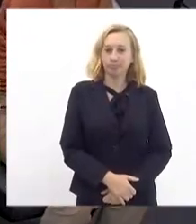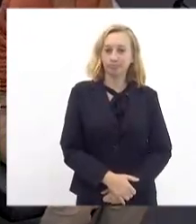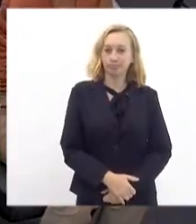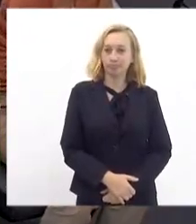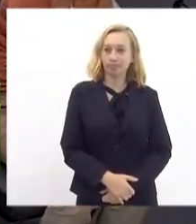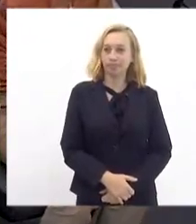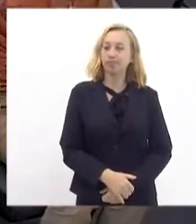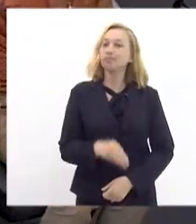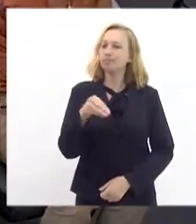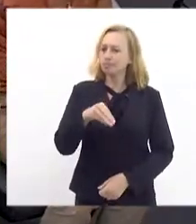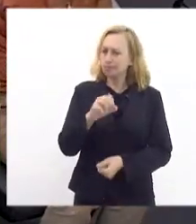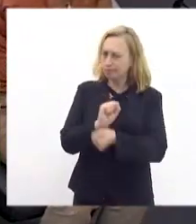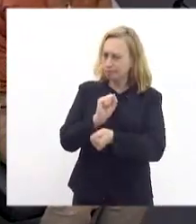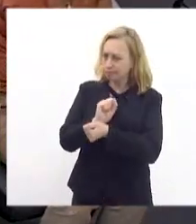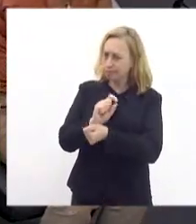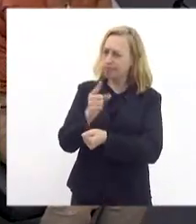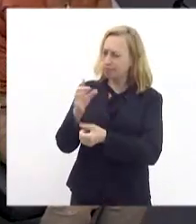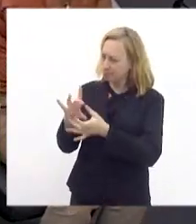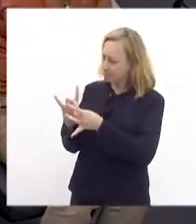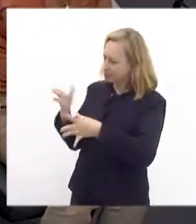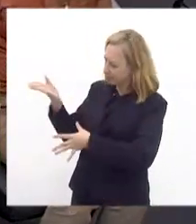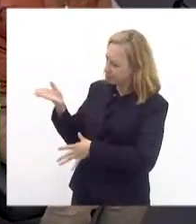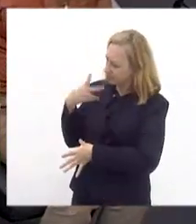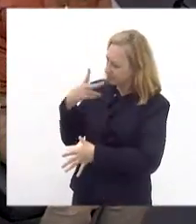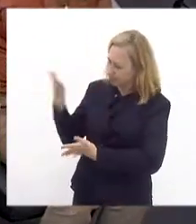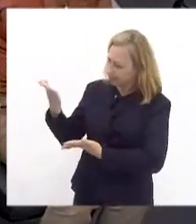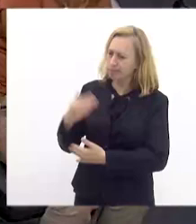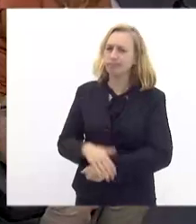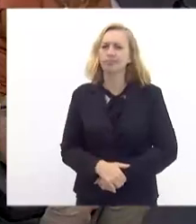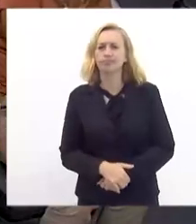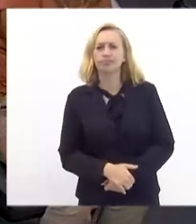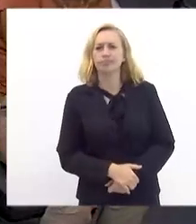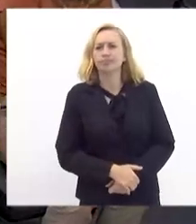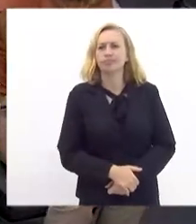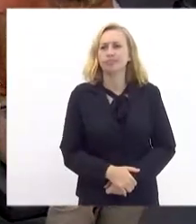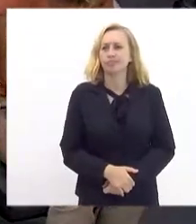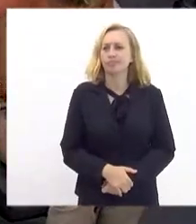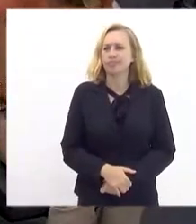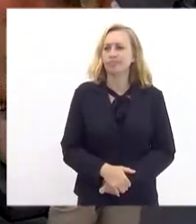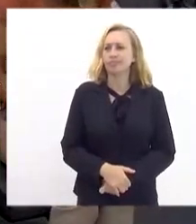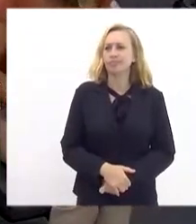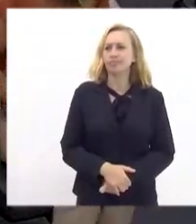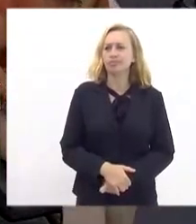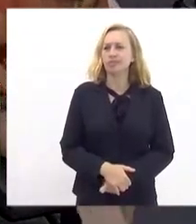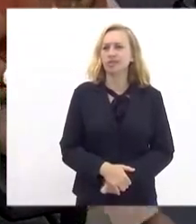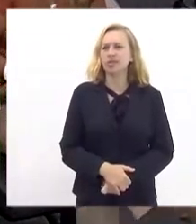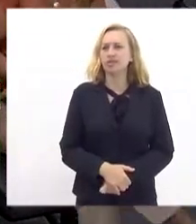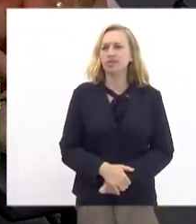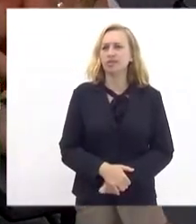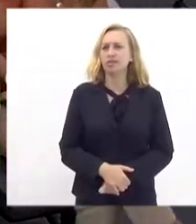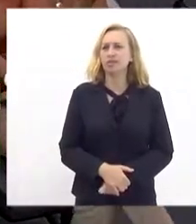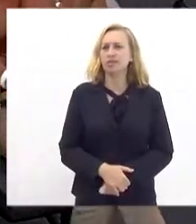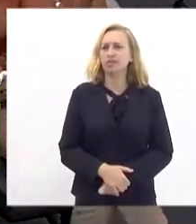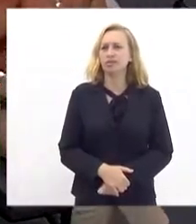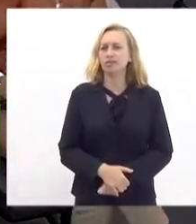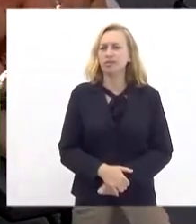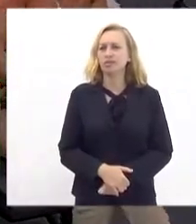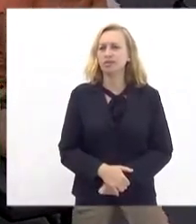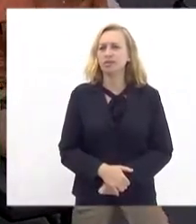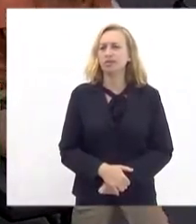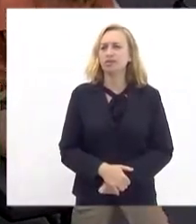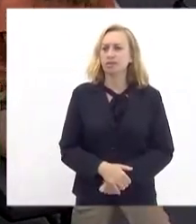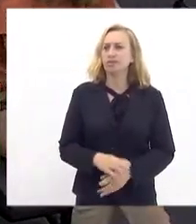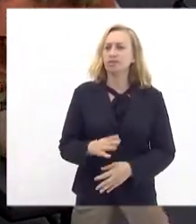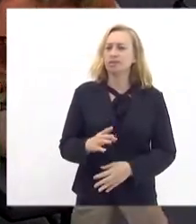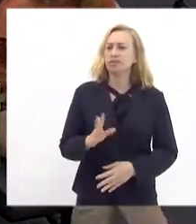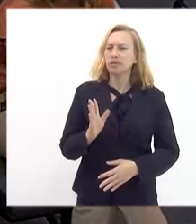Oi gente tipo gentileza vamos deixar o representar a empresa concluir apresentação por praticamente é essa os